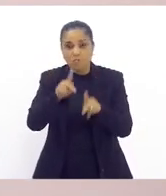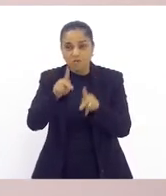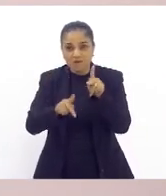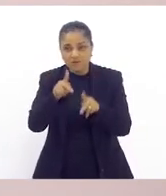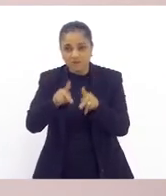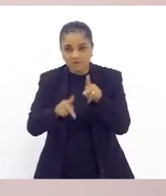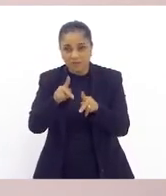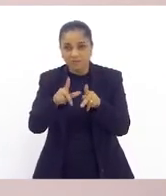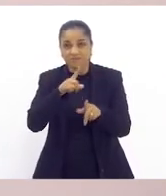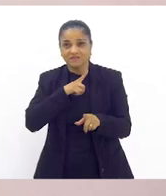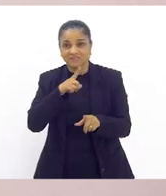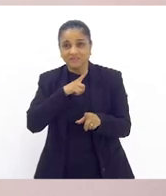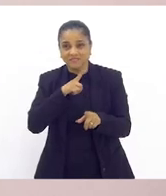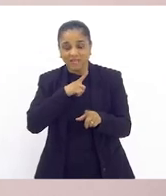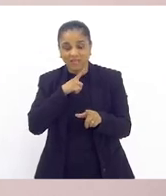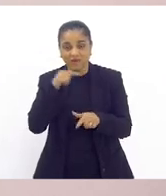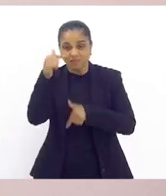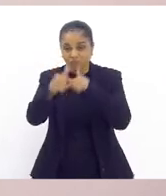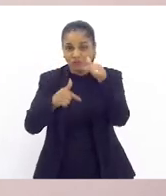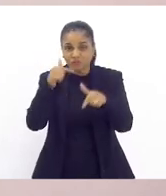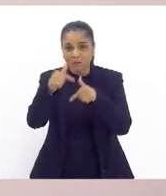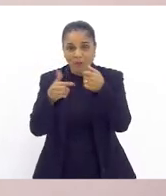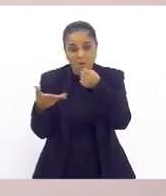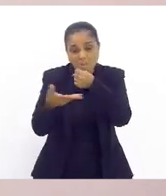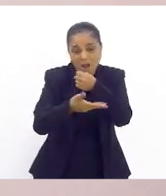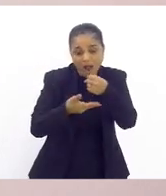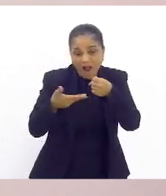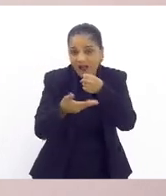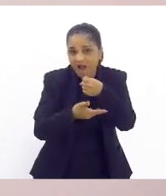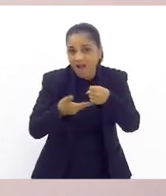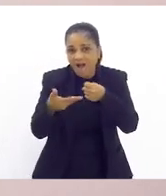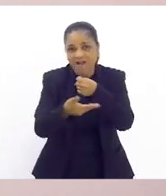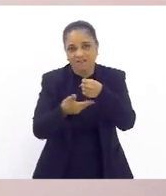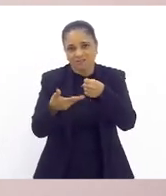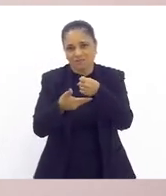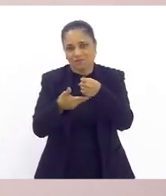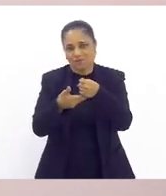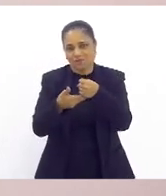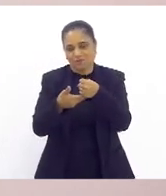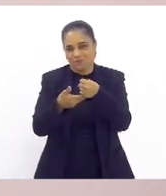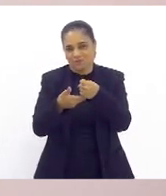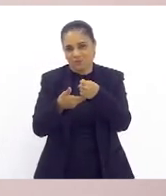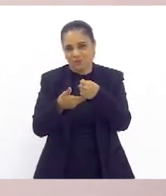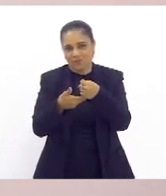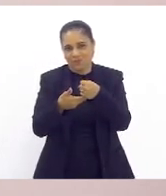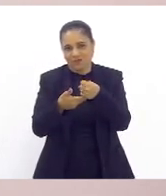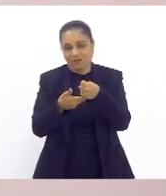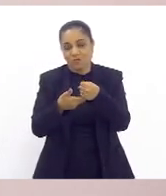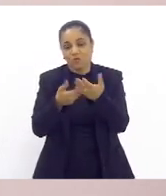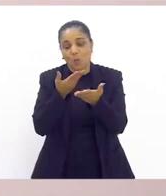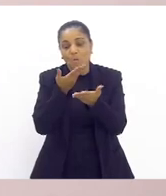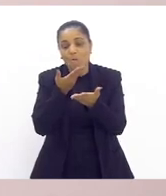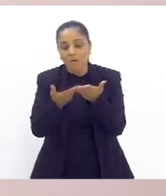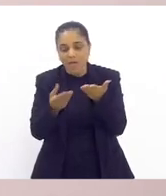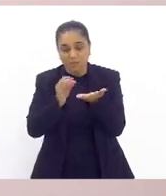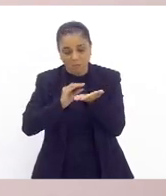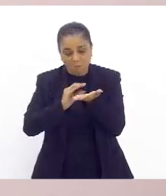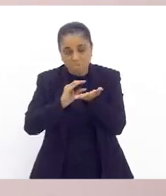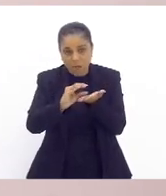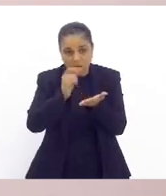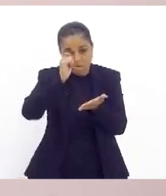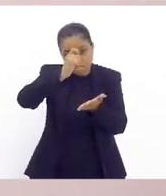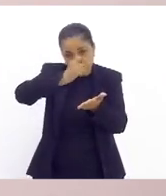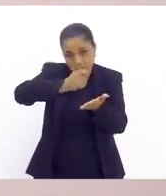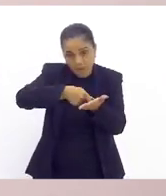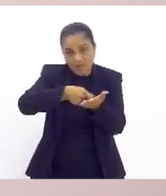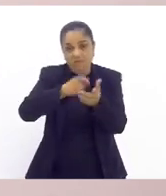né os serviços básicos pelo menos as indenizações devidas quando perdem seus aparelhos eletrodomésticos